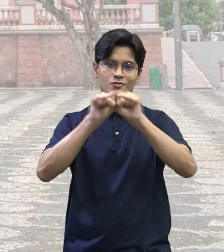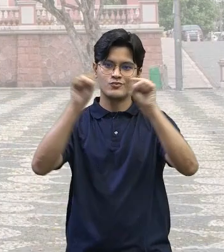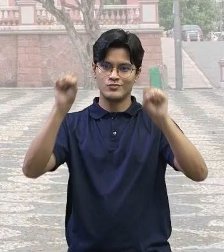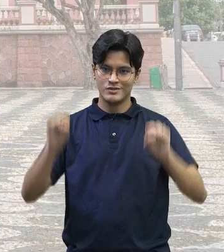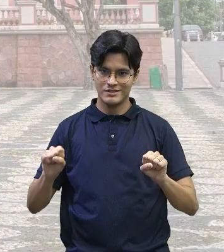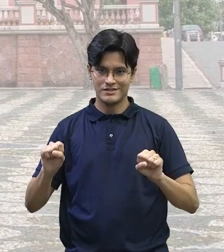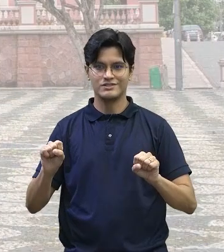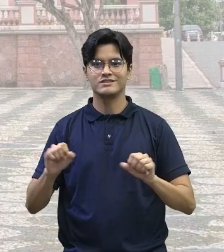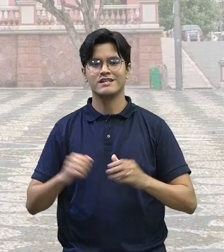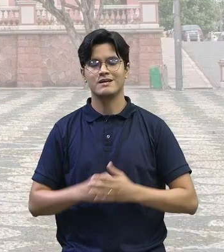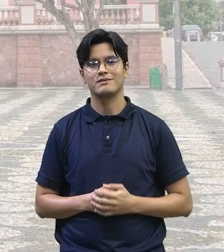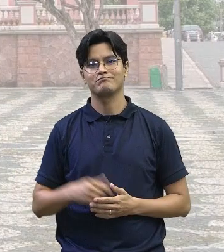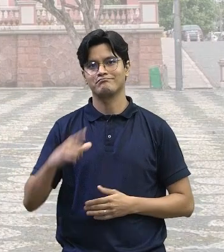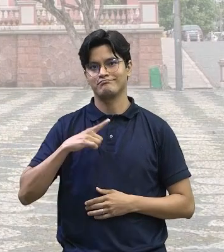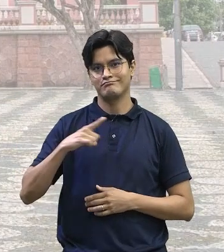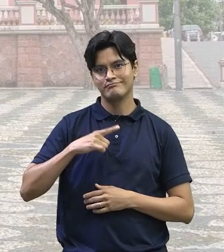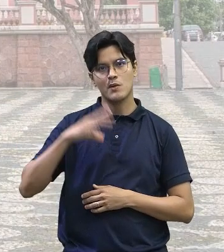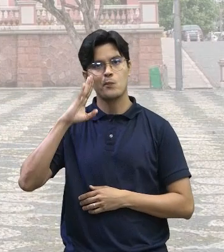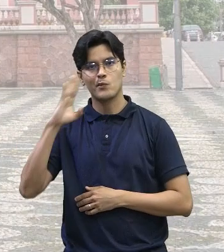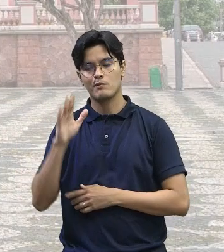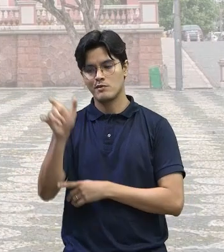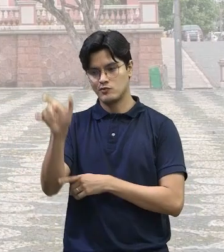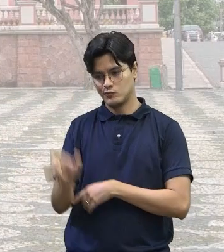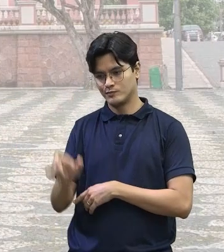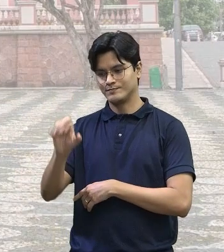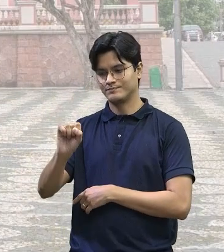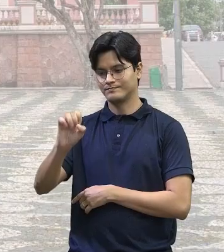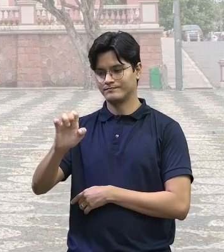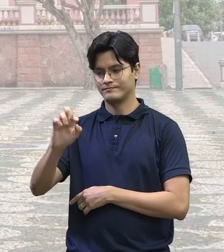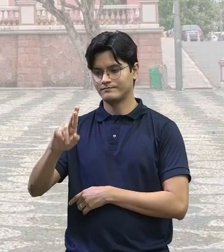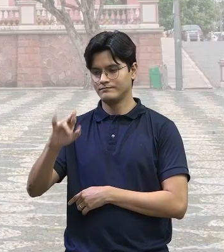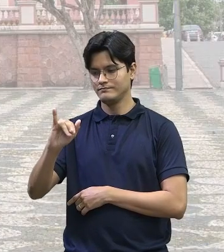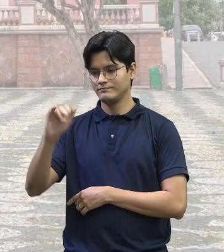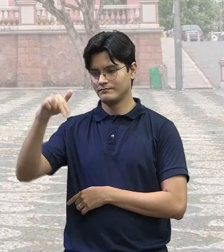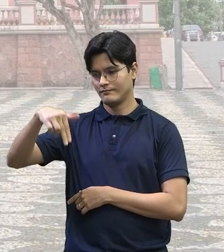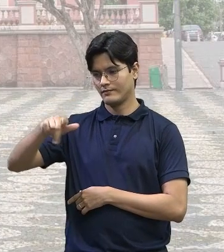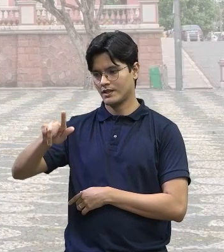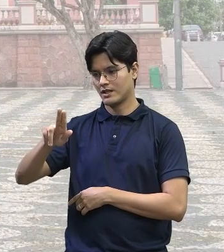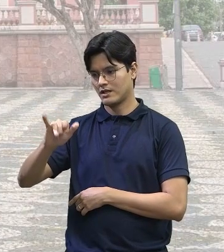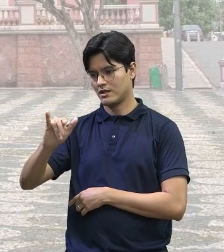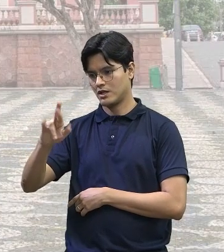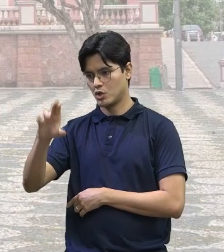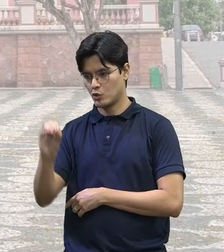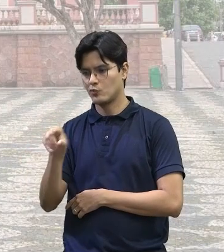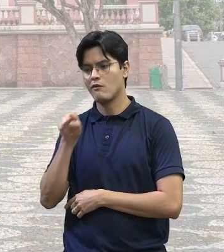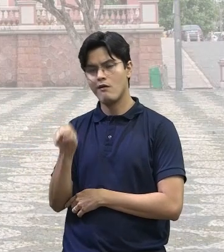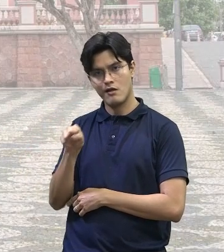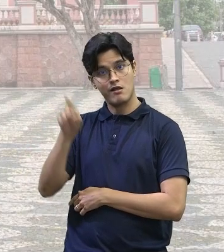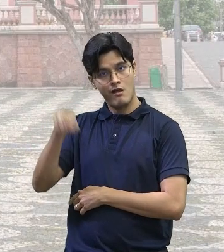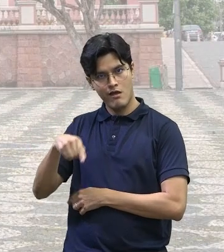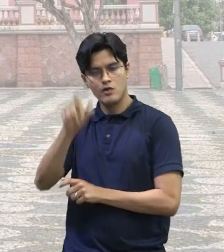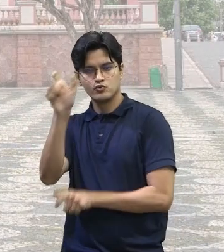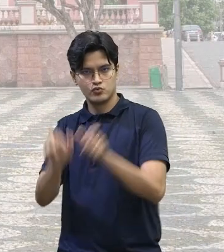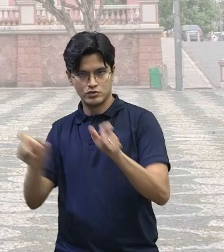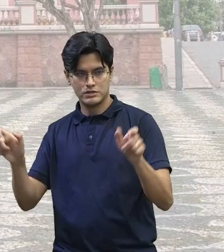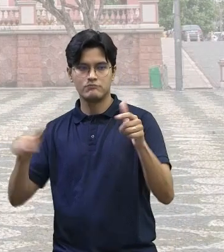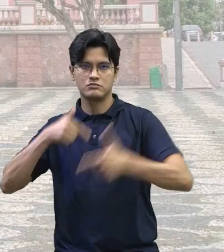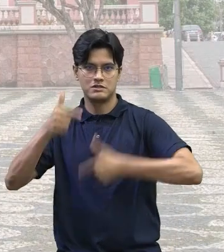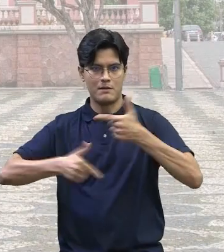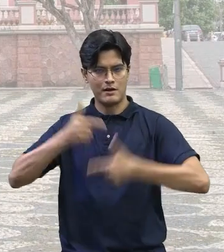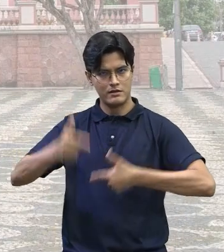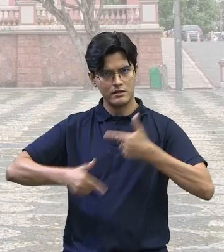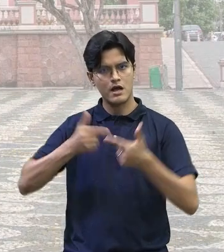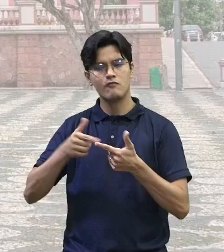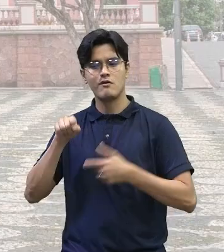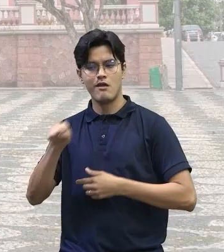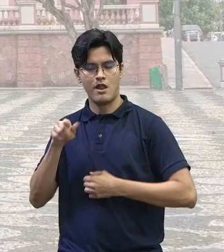figura do seringueiro, que era o indivíduo, basicamente, que trabalhava e que movia toda essa estrutura.